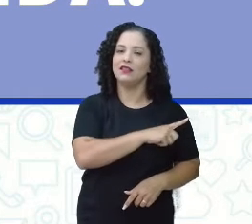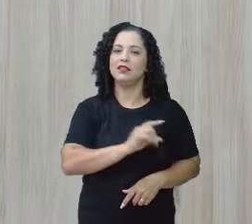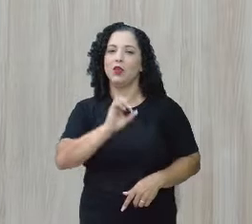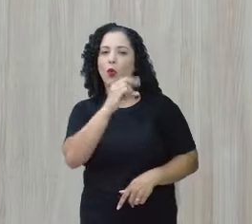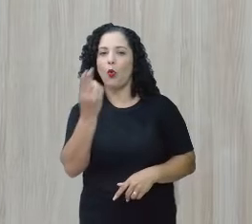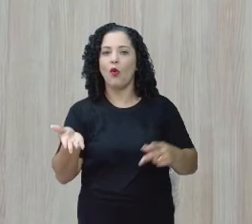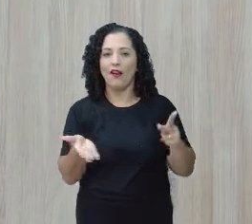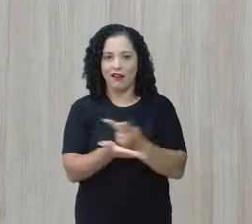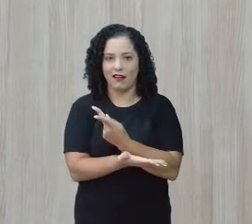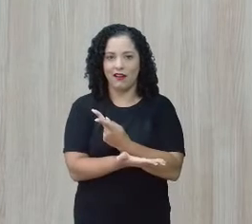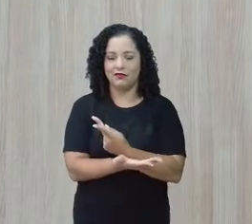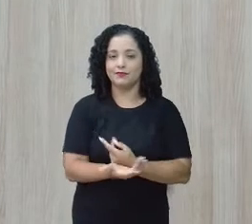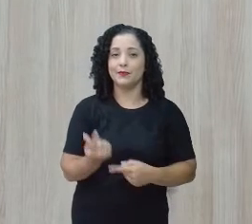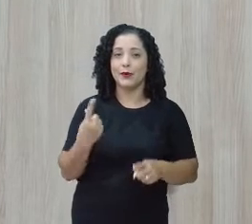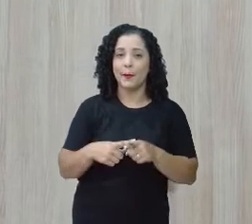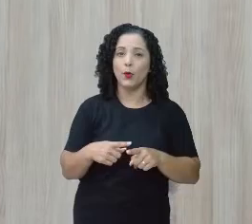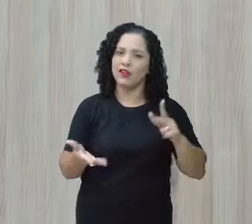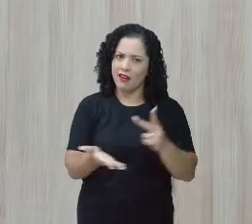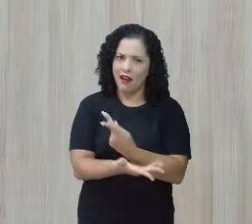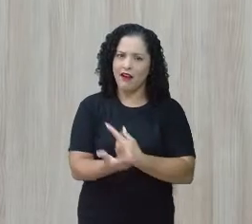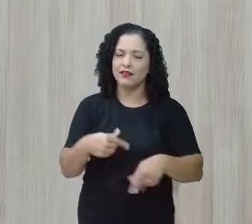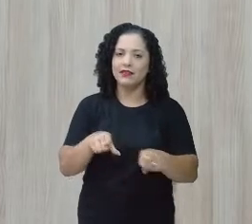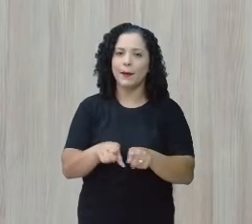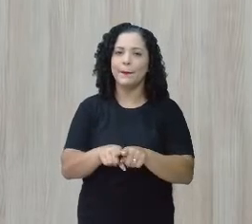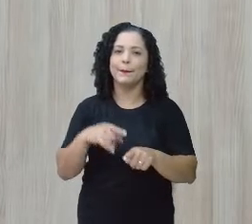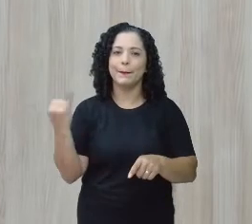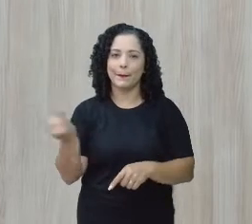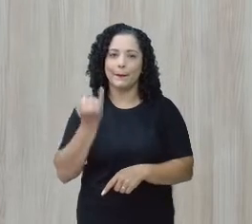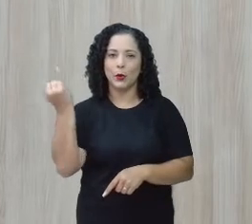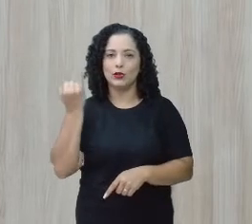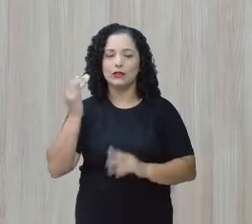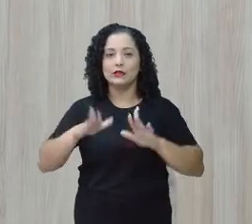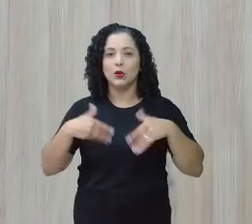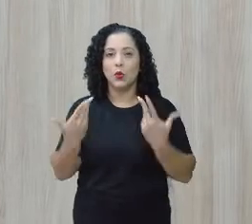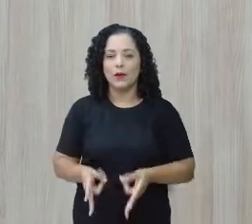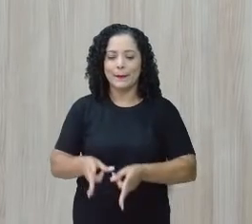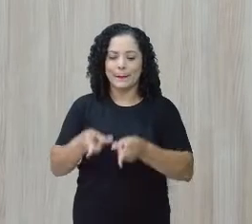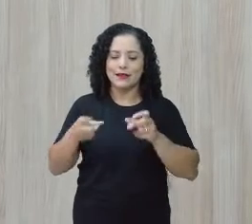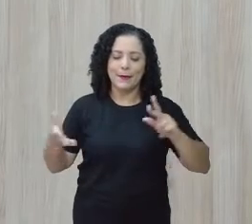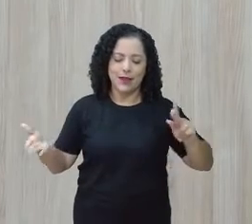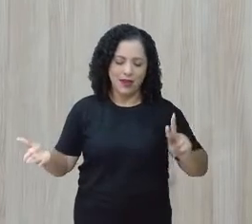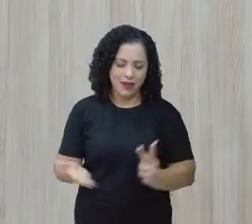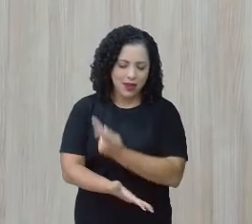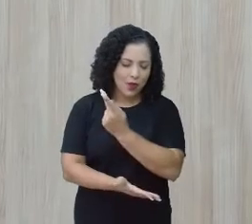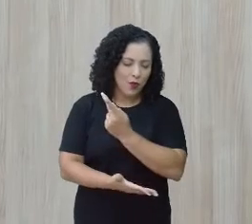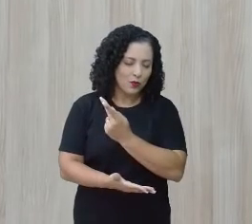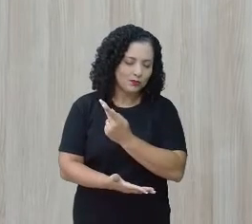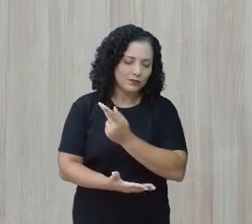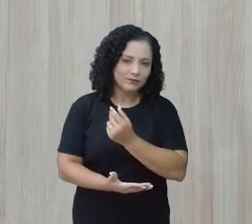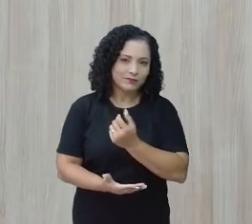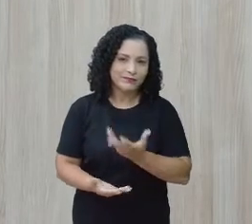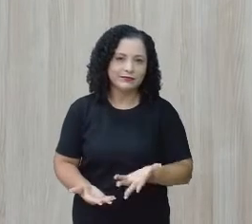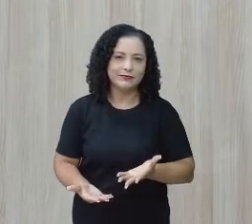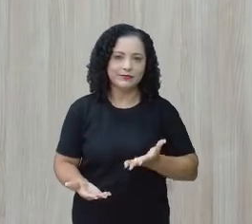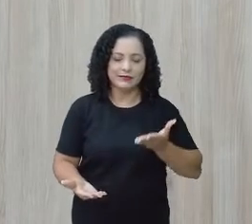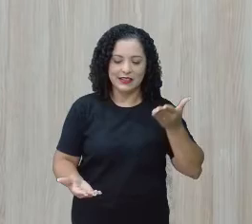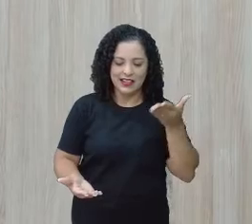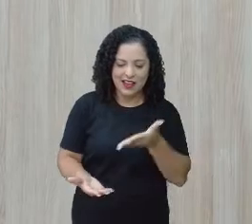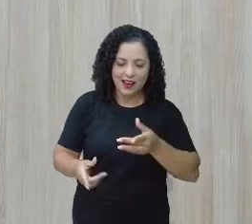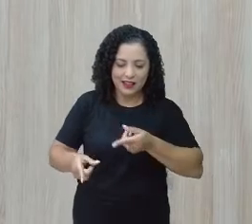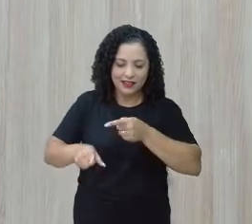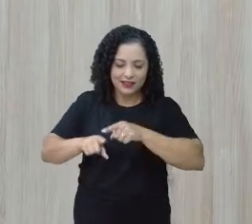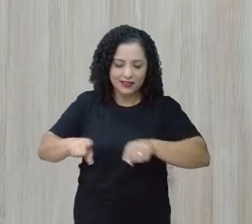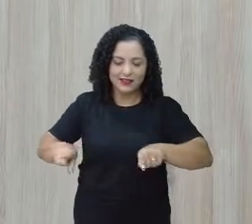erraram. O erro é muito importante também, gente. Quando a gente percebe, quando a gente descobre que aquela não é a